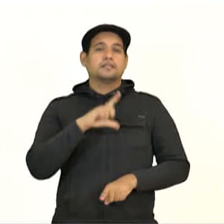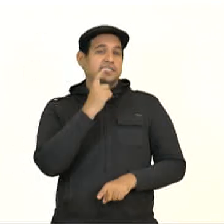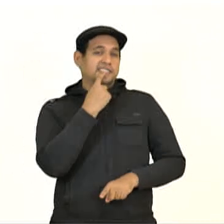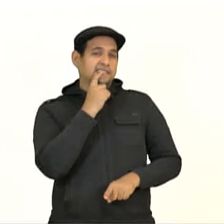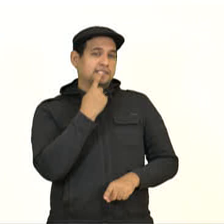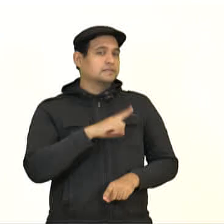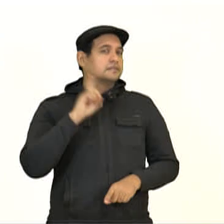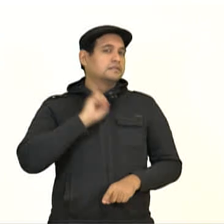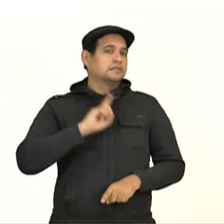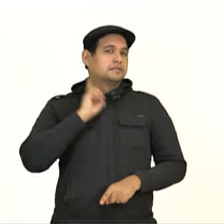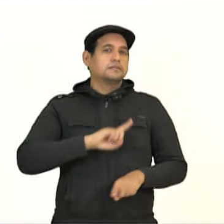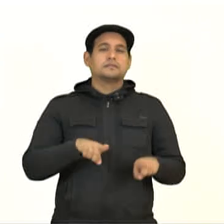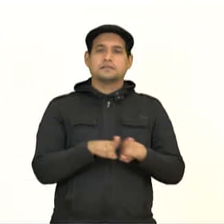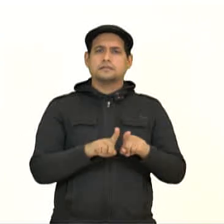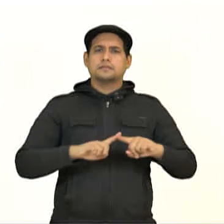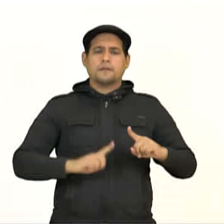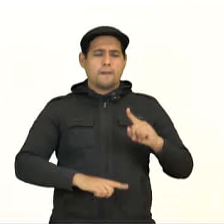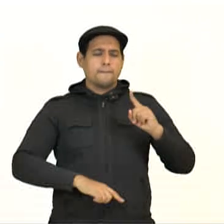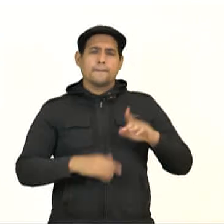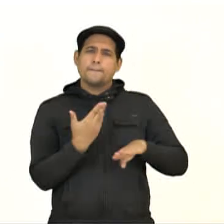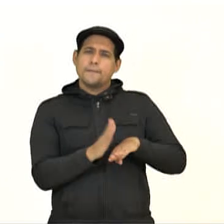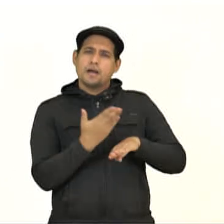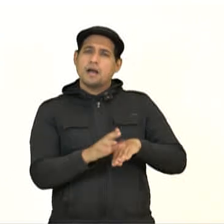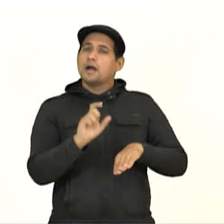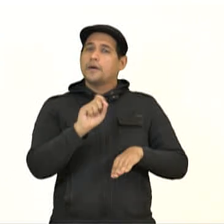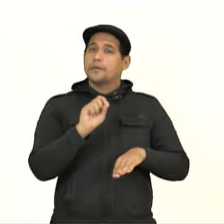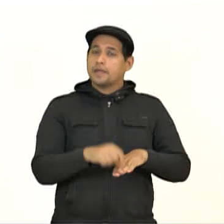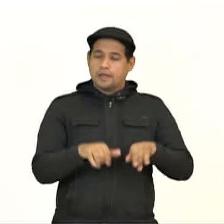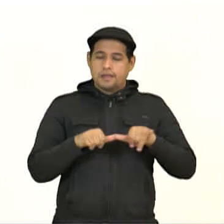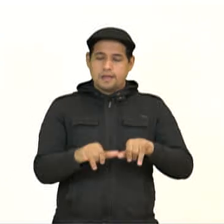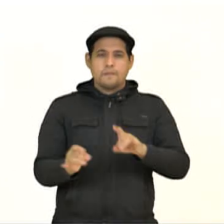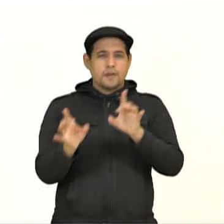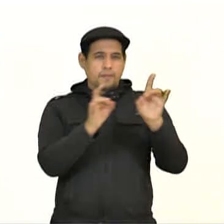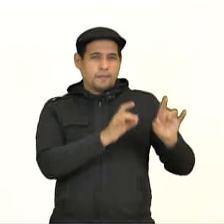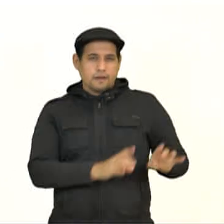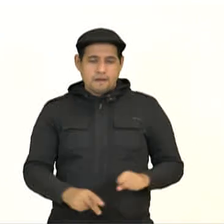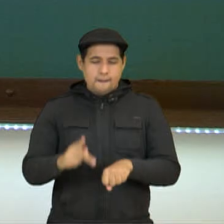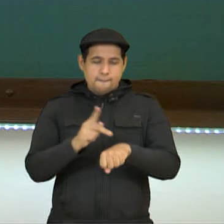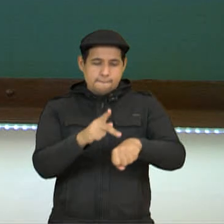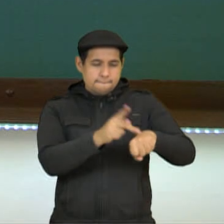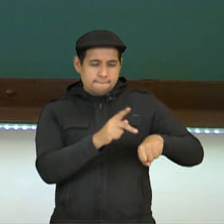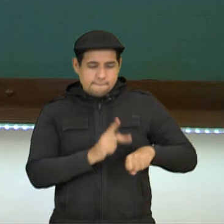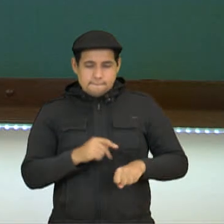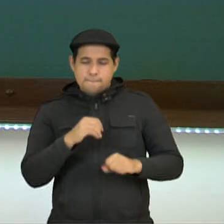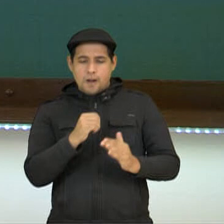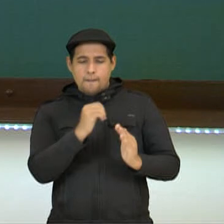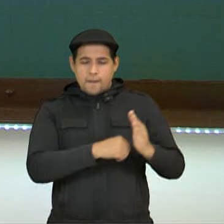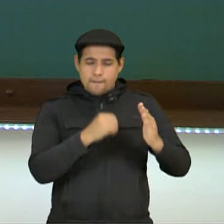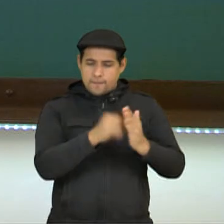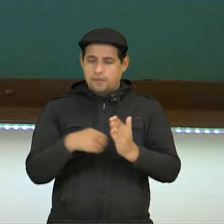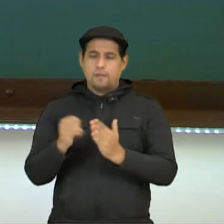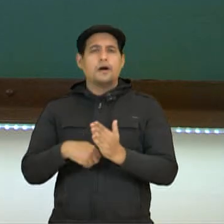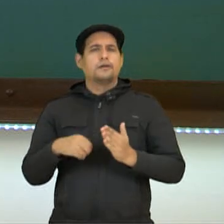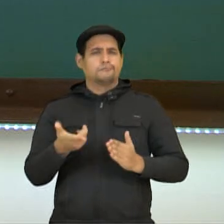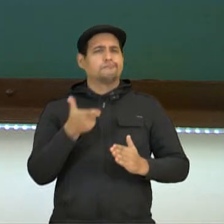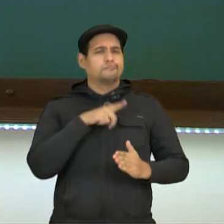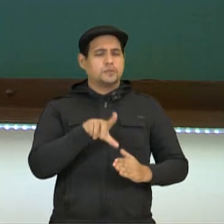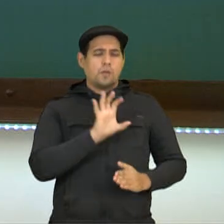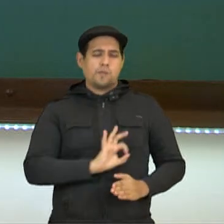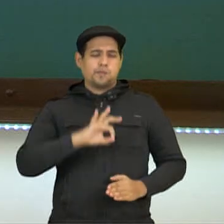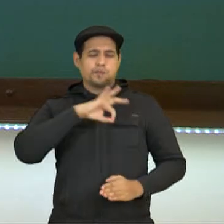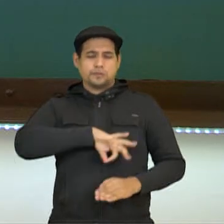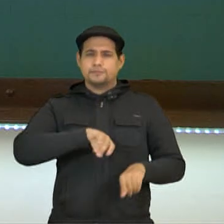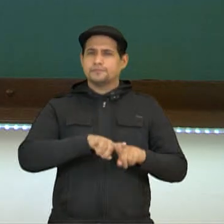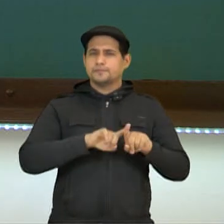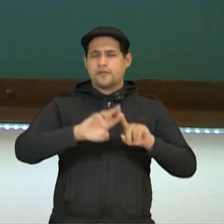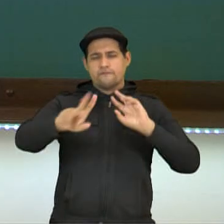Minas Gerais, praticando então o mercantilismo metalista. Então ele conseguiu lucrar em